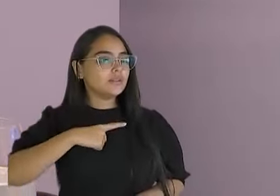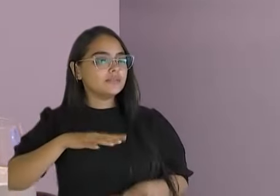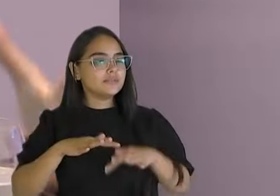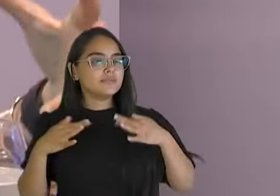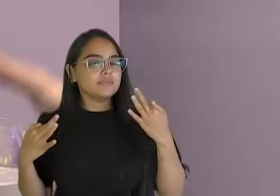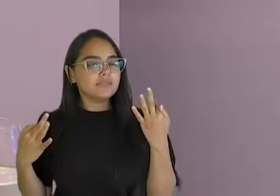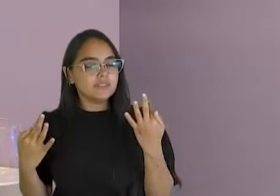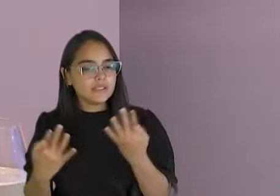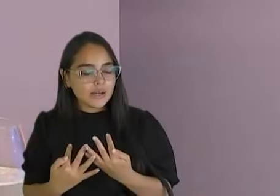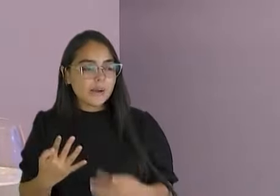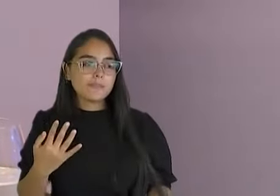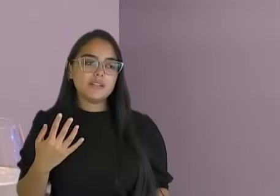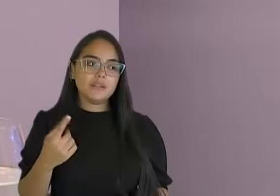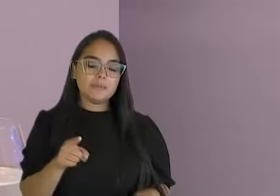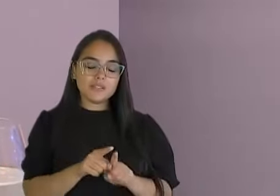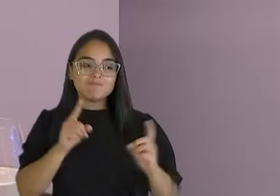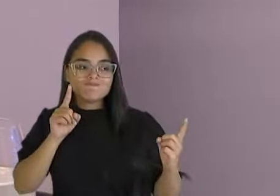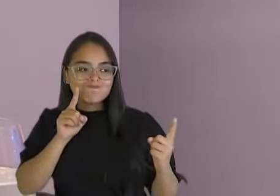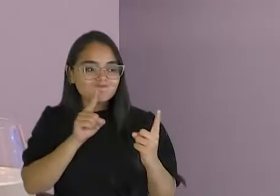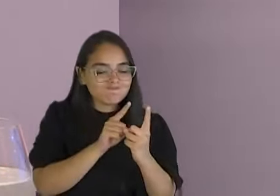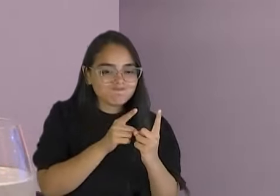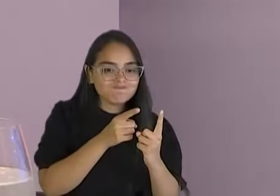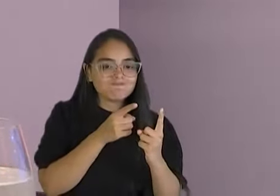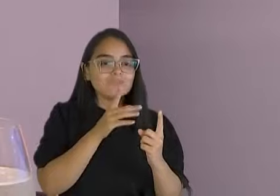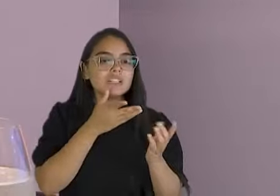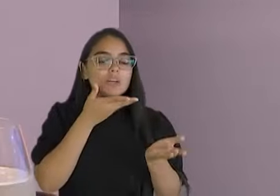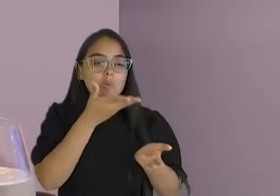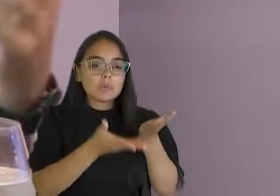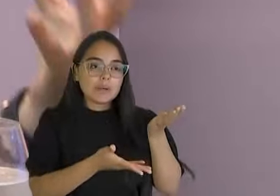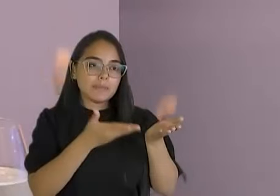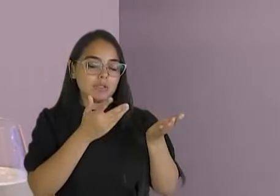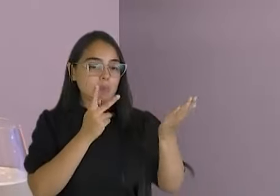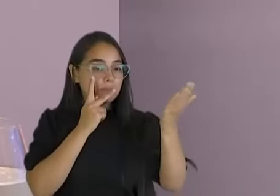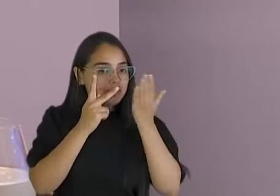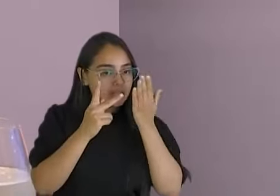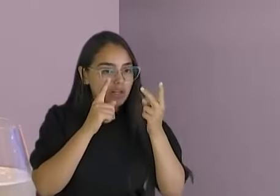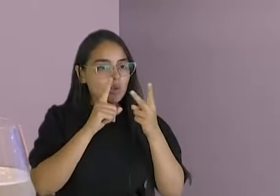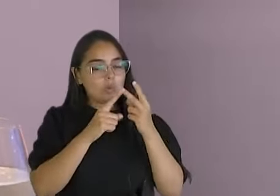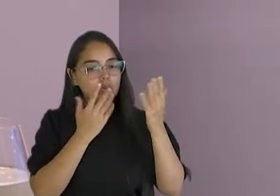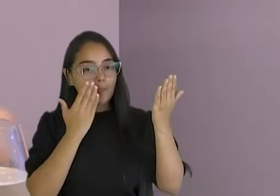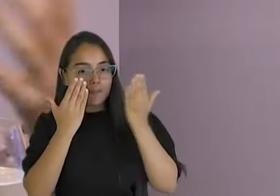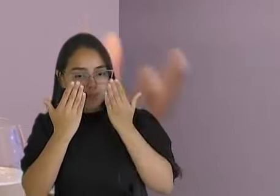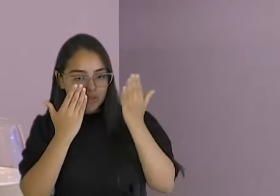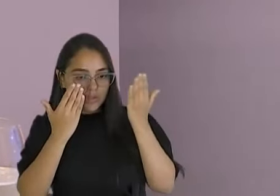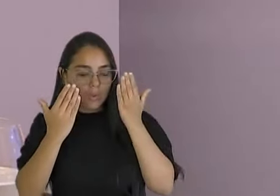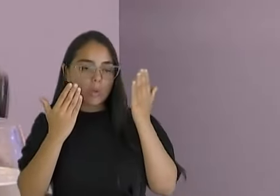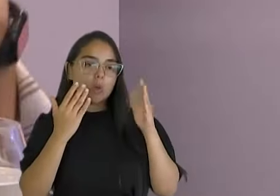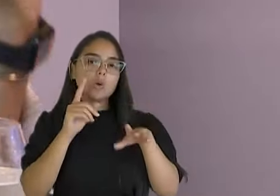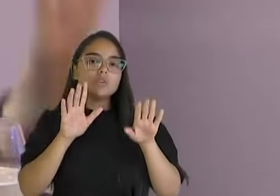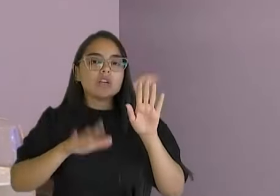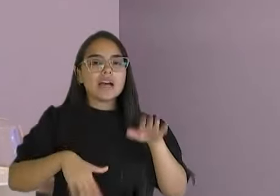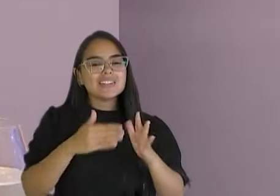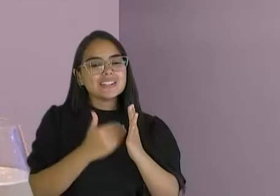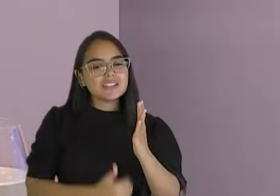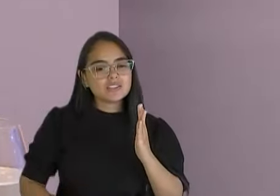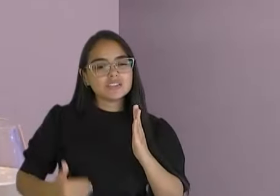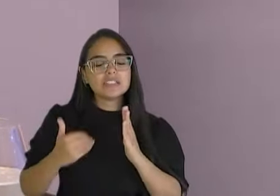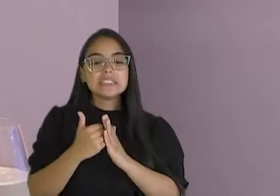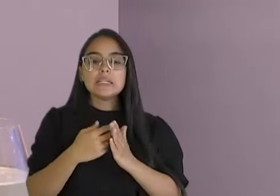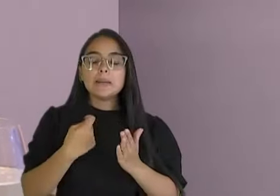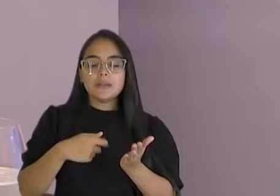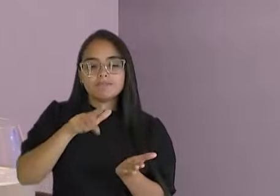né, chegar junto mesmo. E aí um tratamento psiquiátrico, um tratamento psicológico, às vezes quando chega um caso muito extremo, aí vai para o caso da